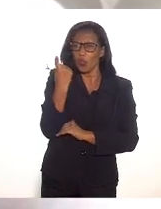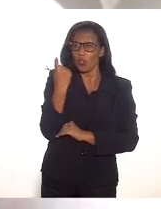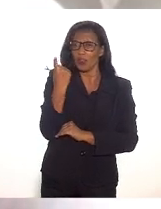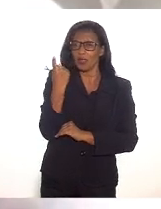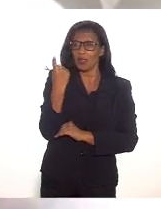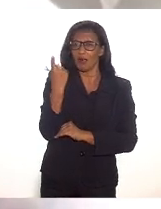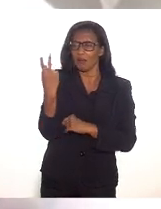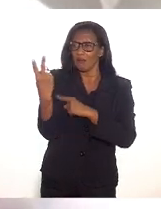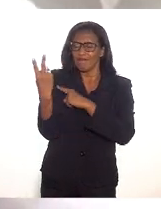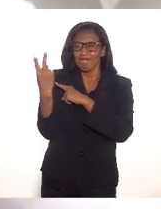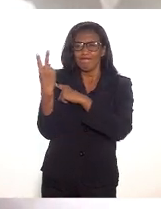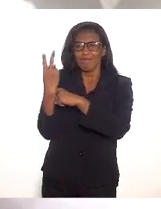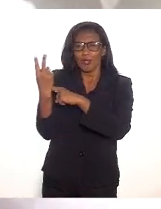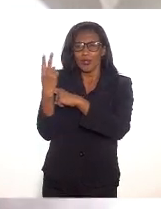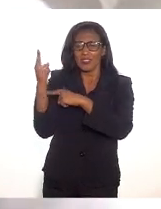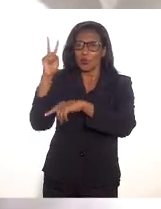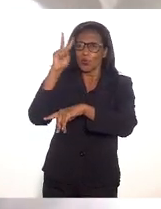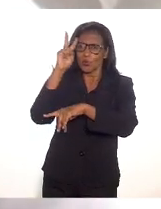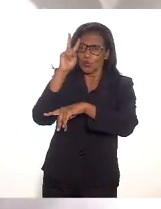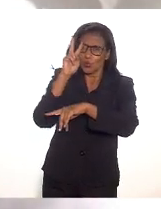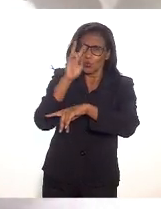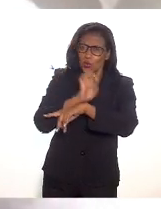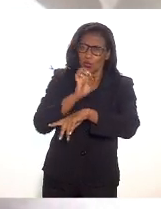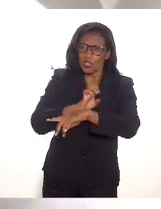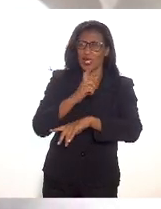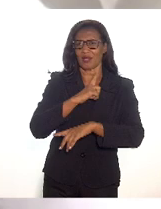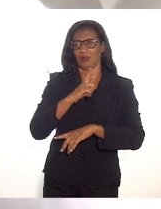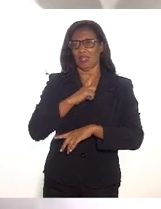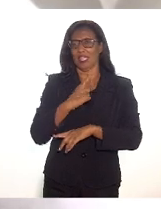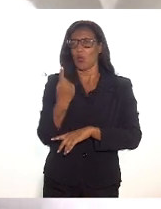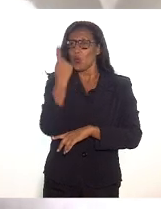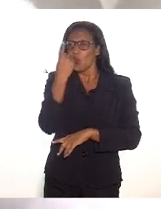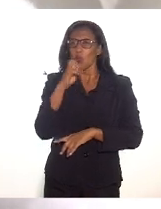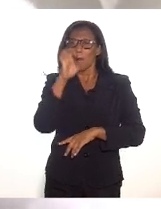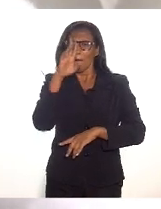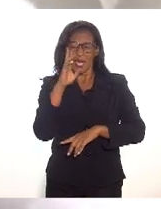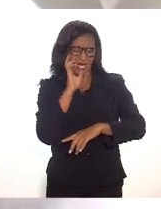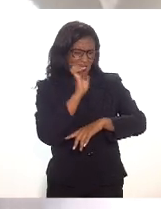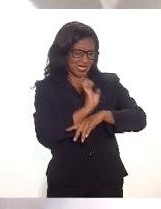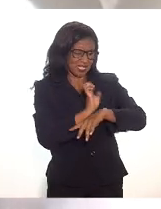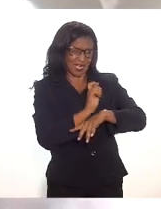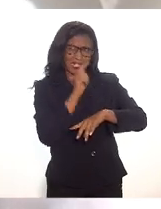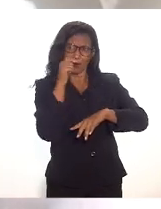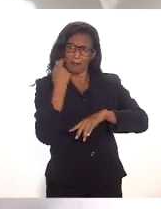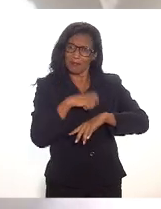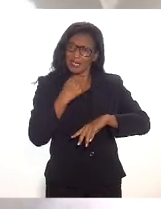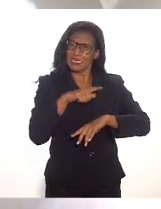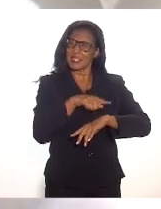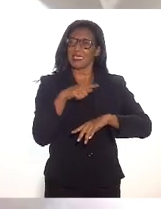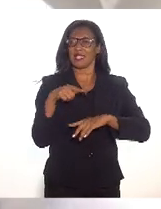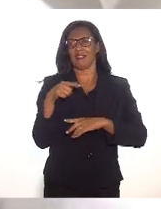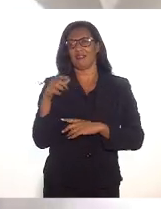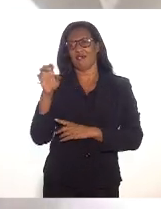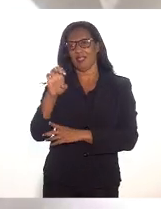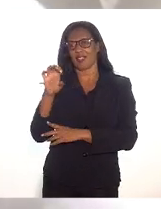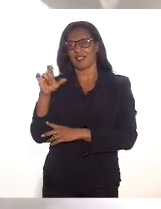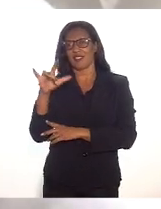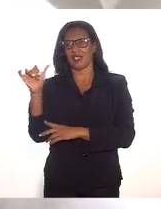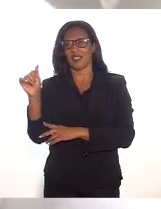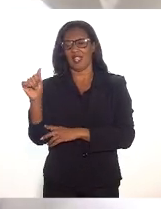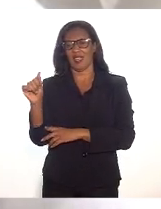a única proteção que esse Estado tem ainda, o único bem que esse Estado tem, que é a SEDAI, num